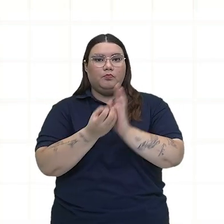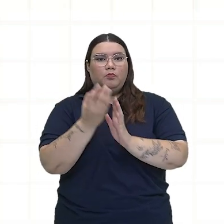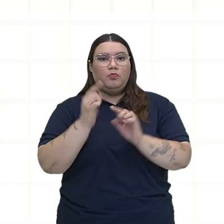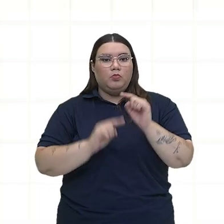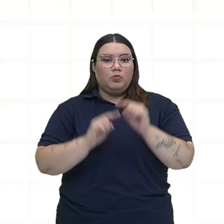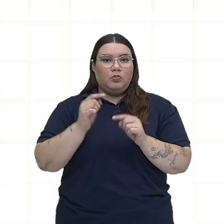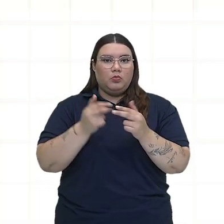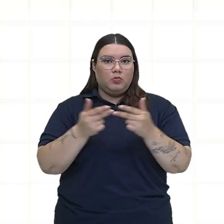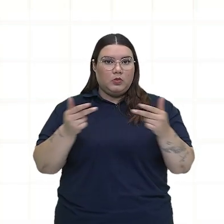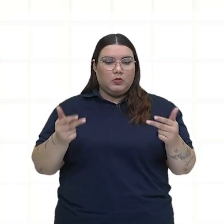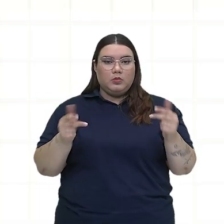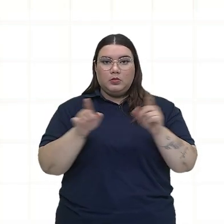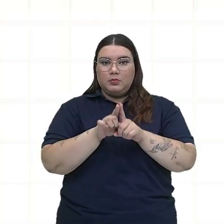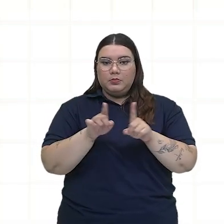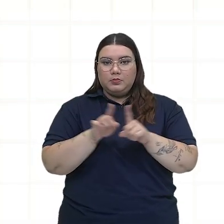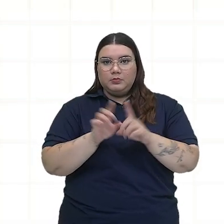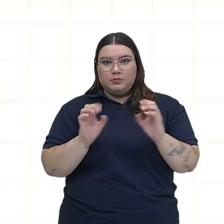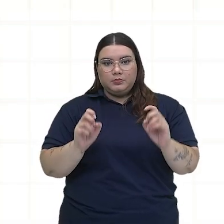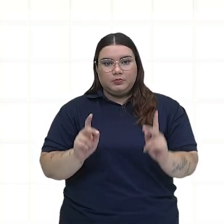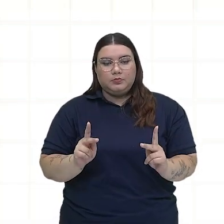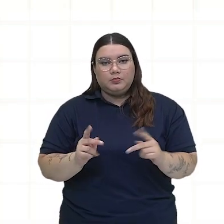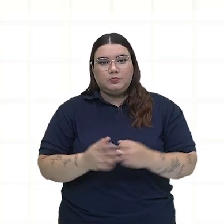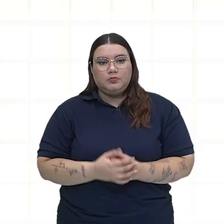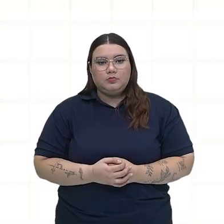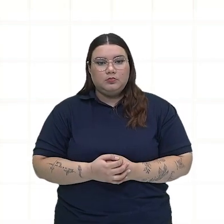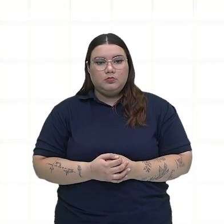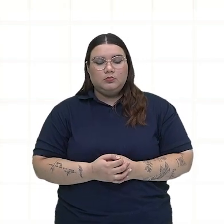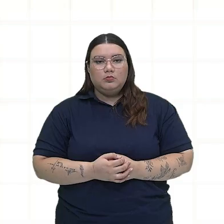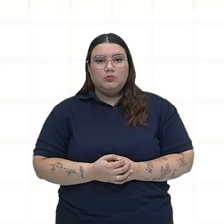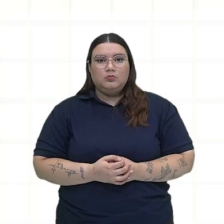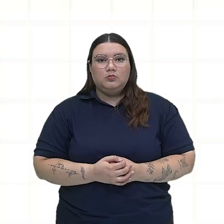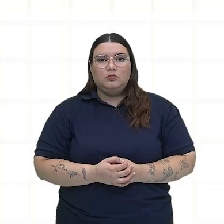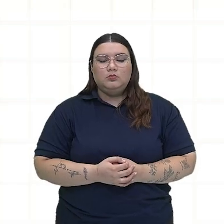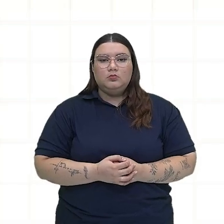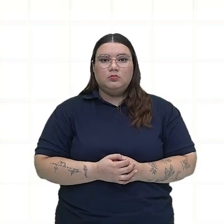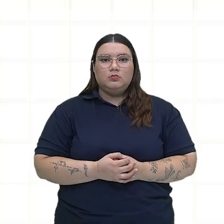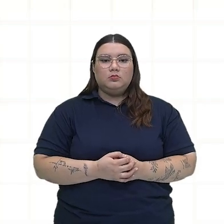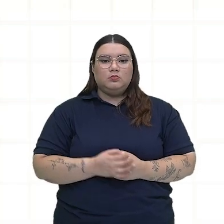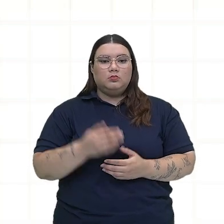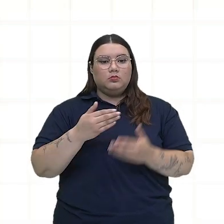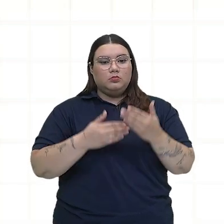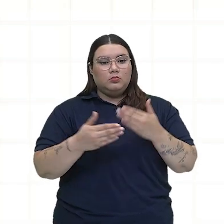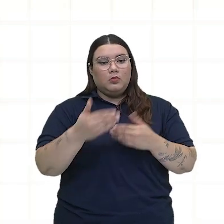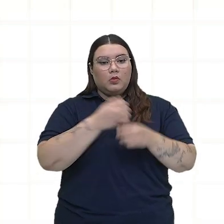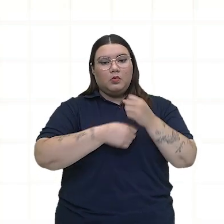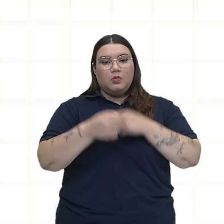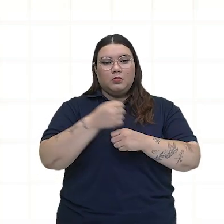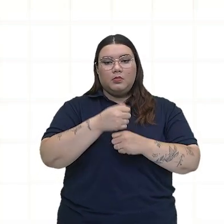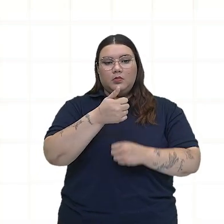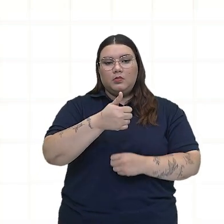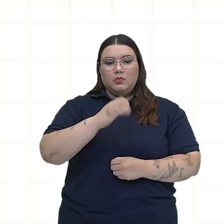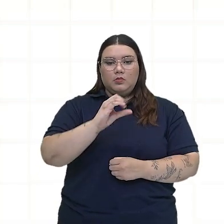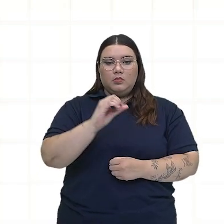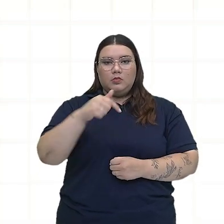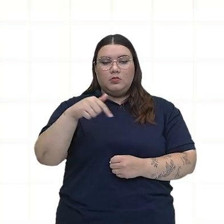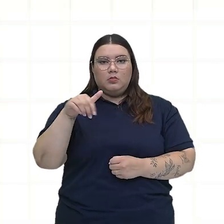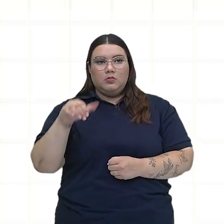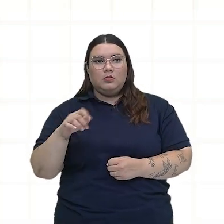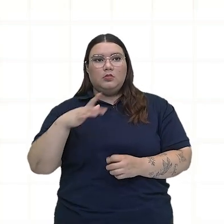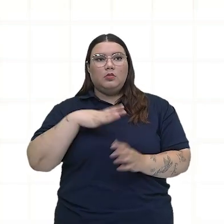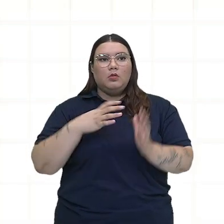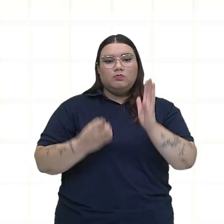produtos também agrícolas, tá bom? E aí, a partir da década de 70, que vai ter um